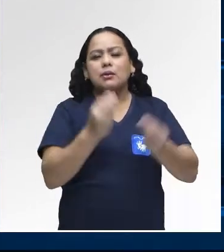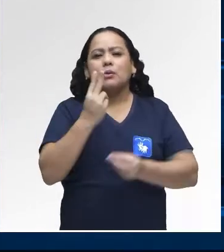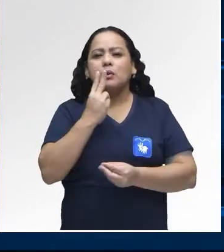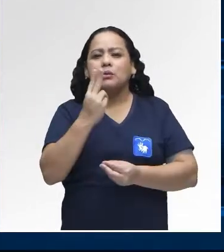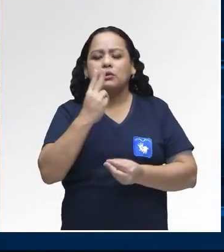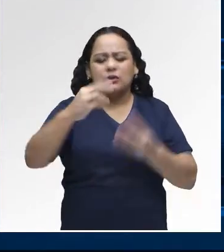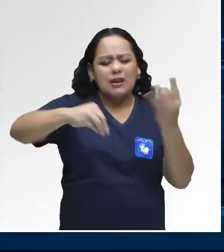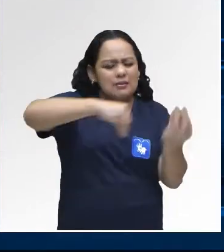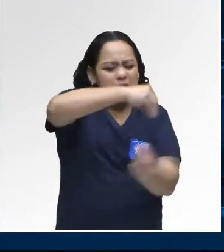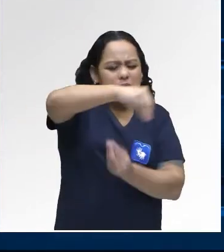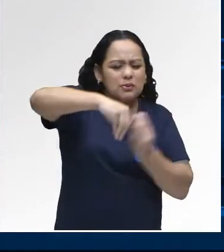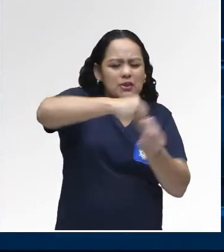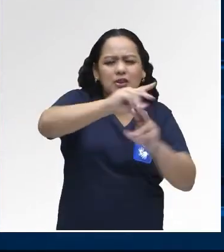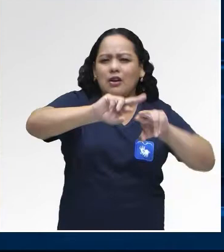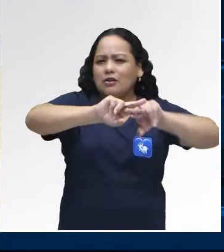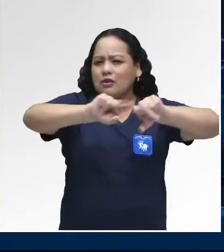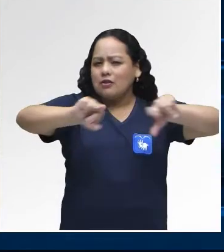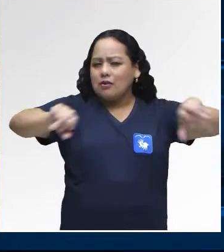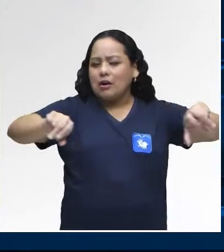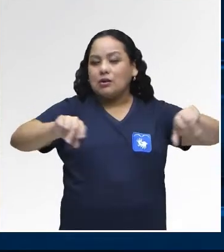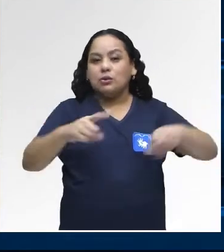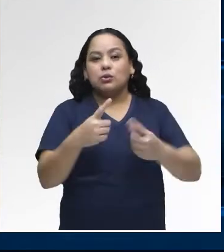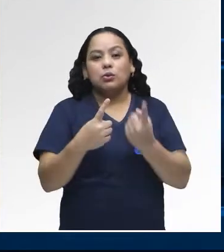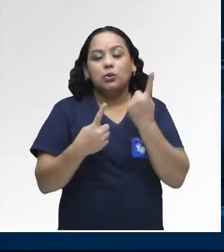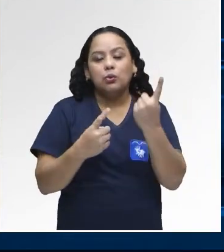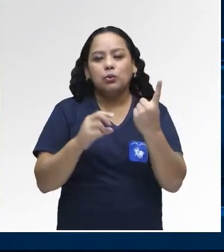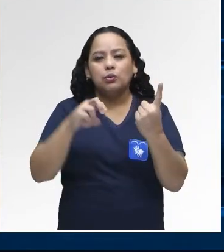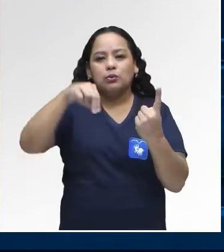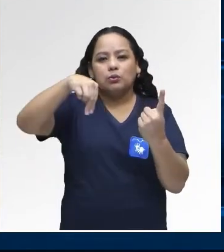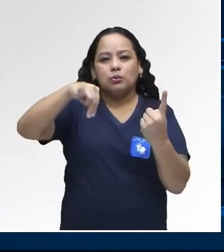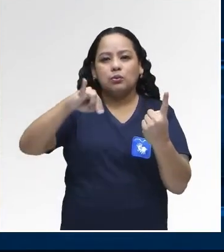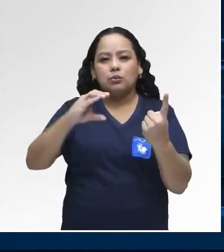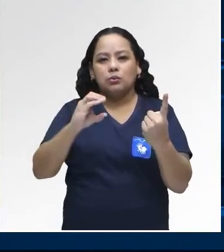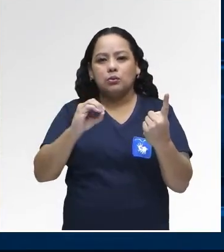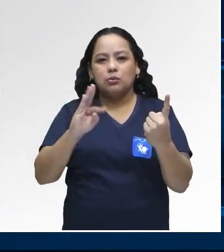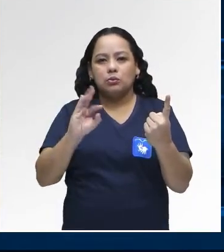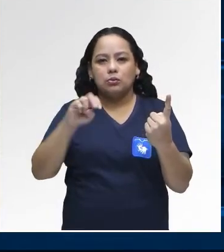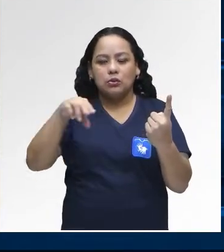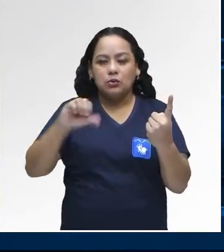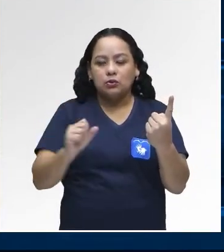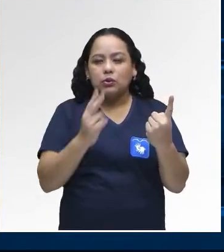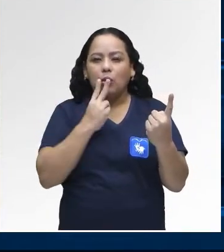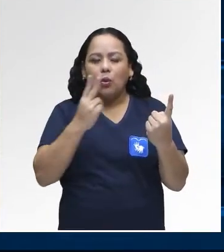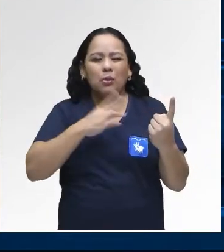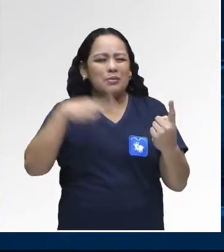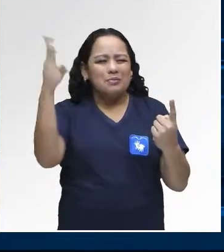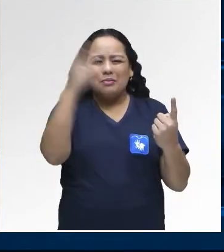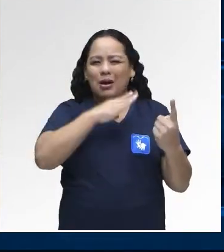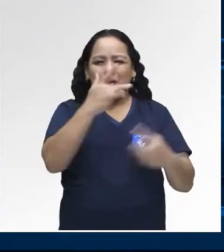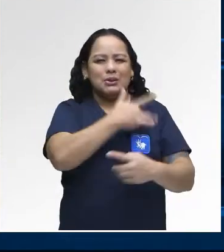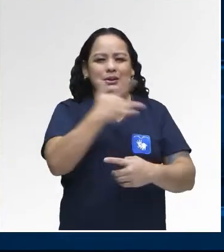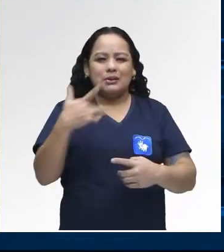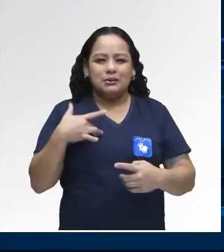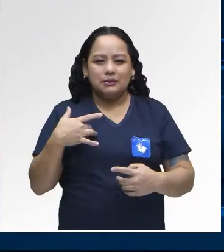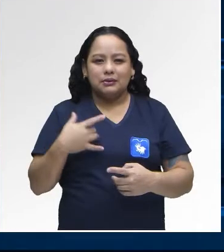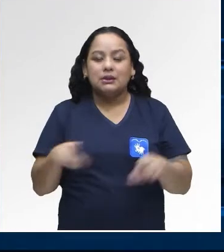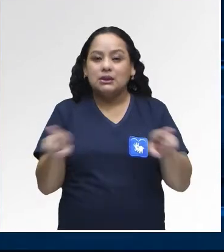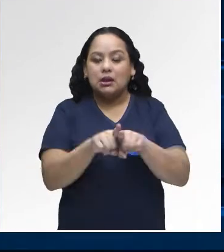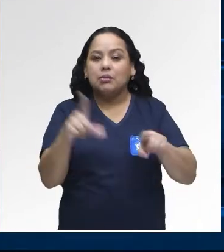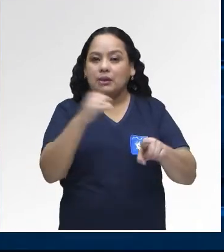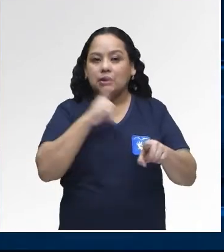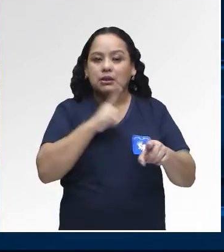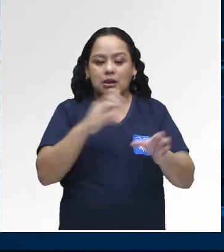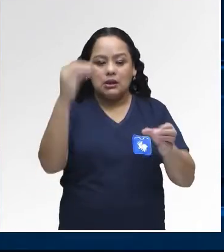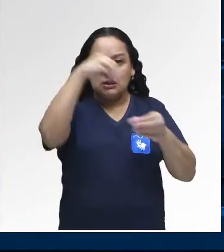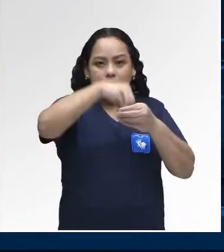de vários componentes. A nicotina é um deles que faz muito mal. A cafeína que pode